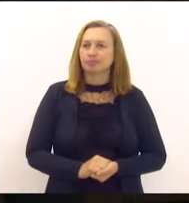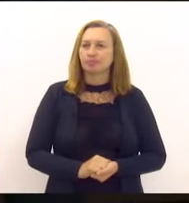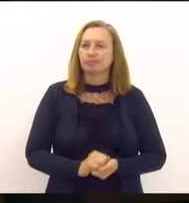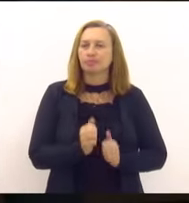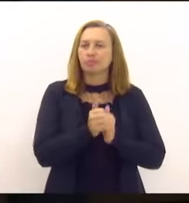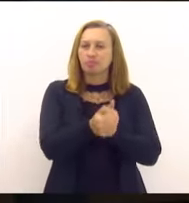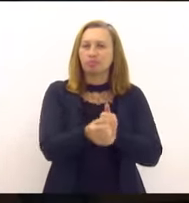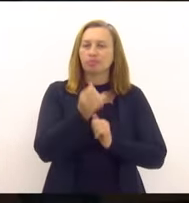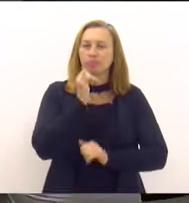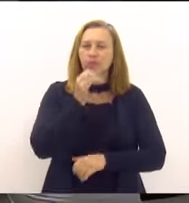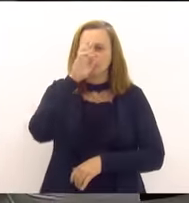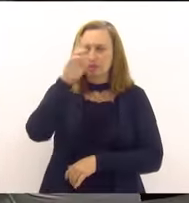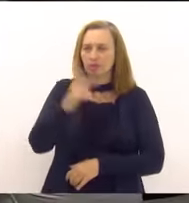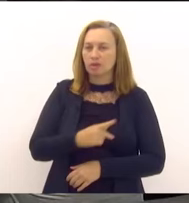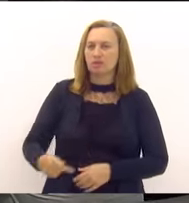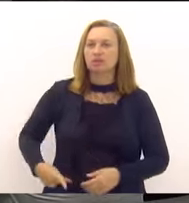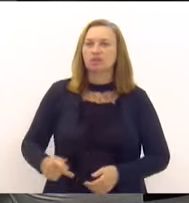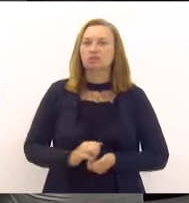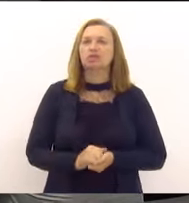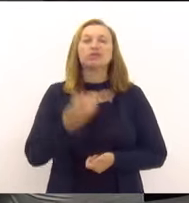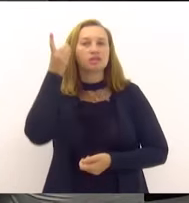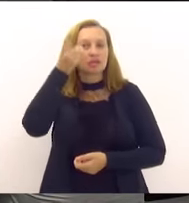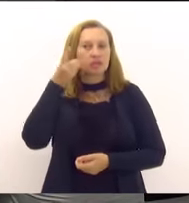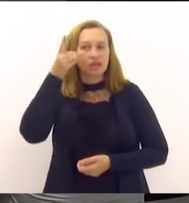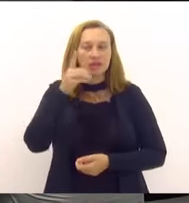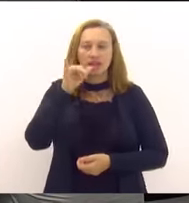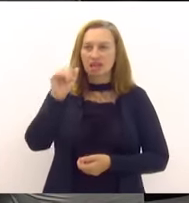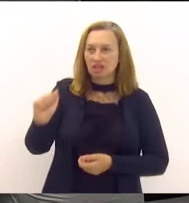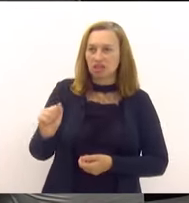Acompanho o relator, senhor presidente. Deputada Índia Armelau.